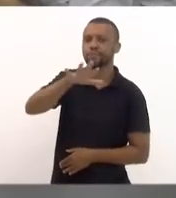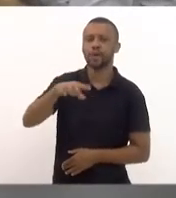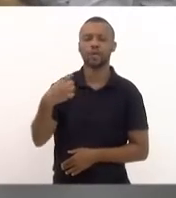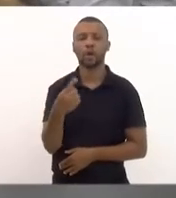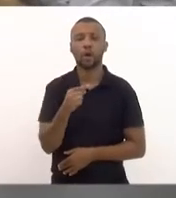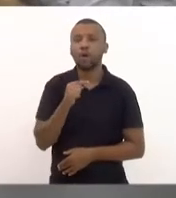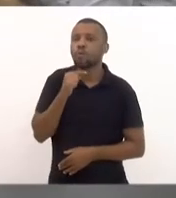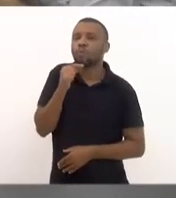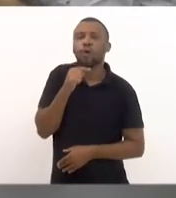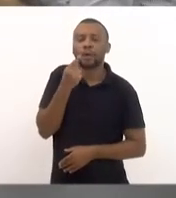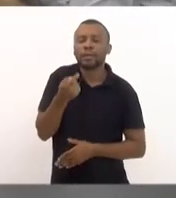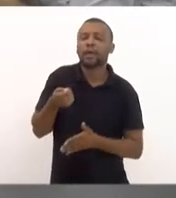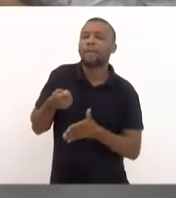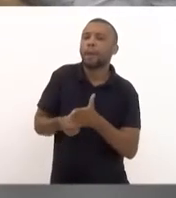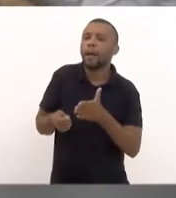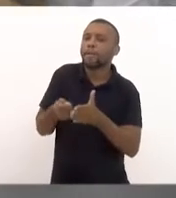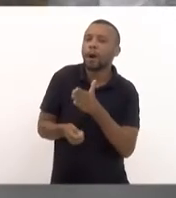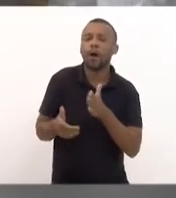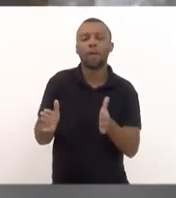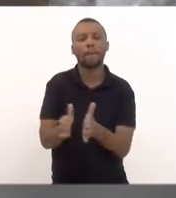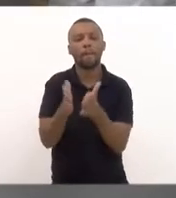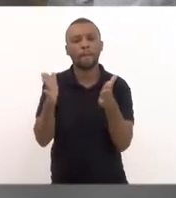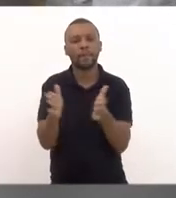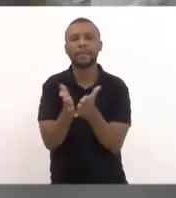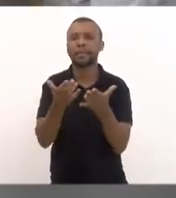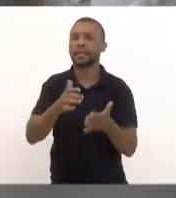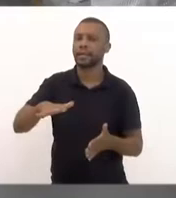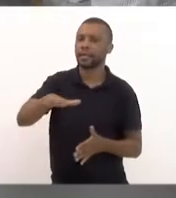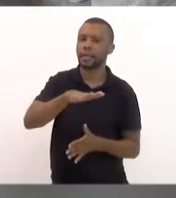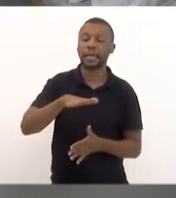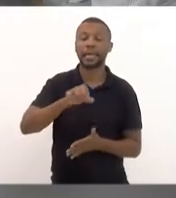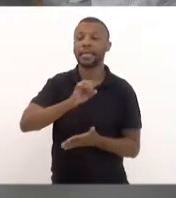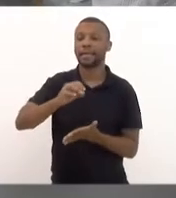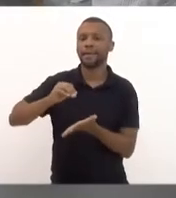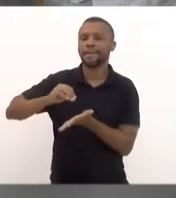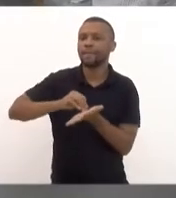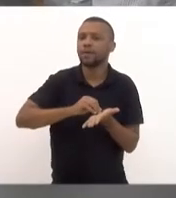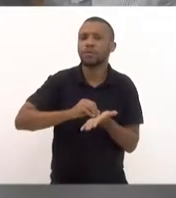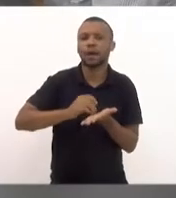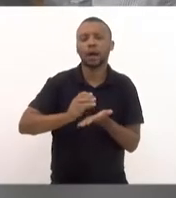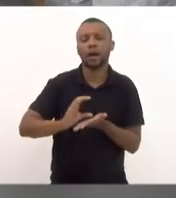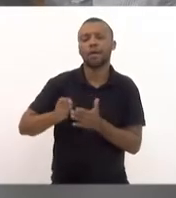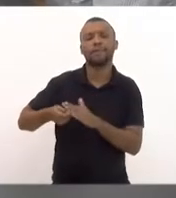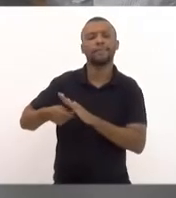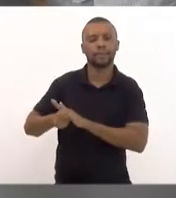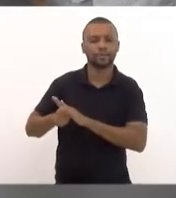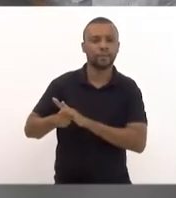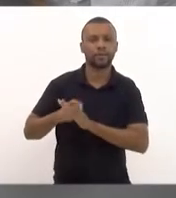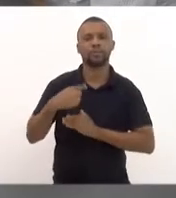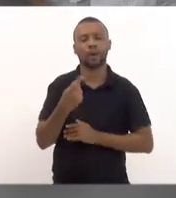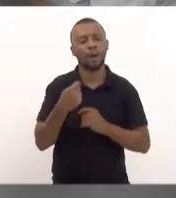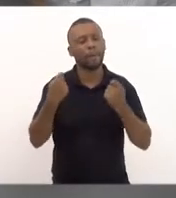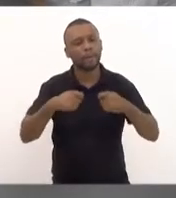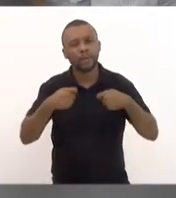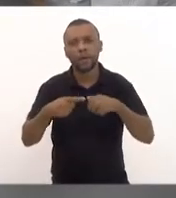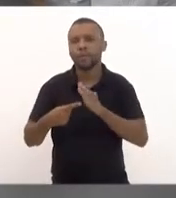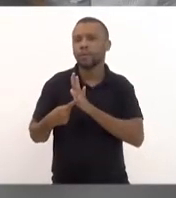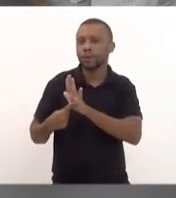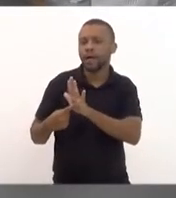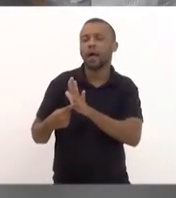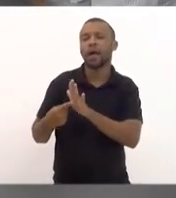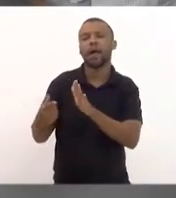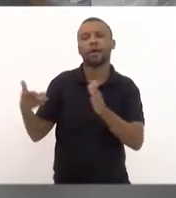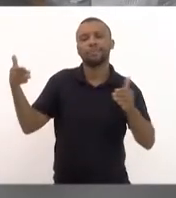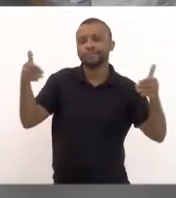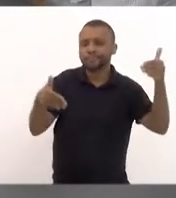conseguir combater a pobreza naquela região ali, a segurança, se não tiver investimento. A gente precisa trazer realmente empresas para aquela região,